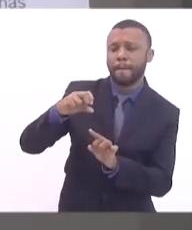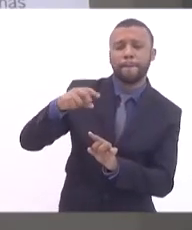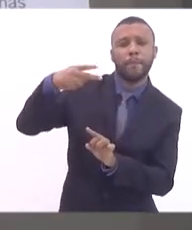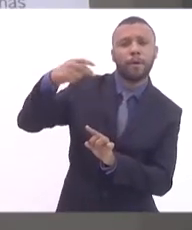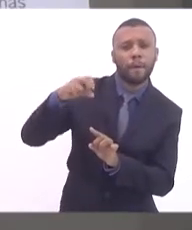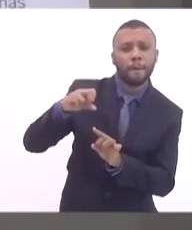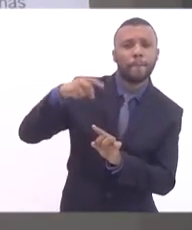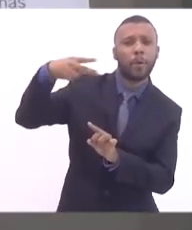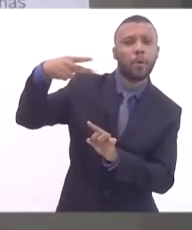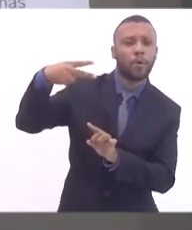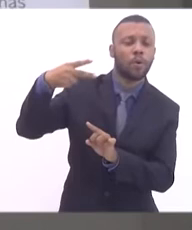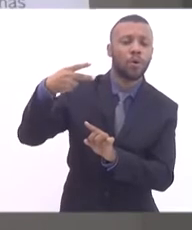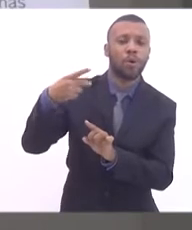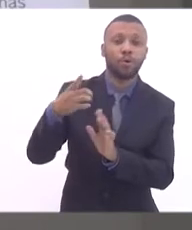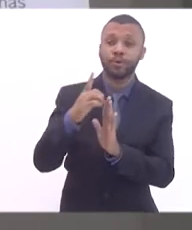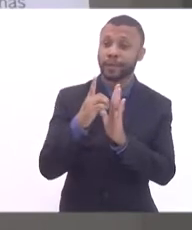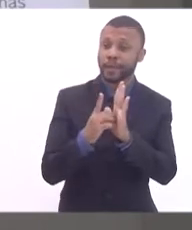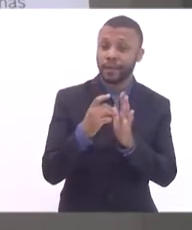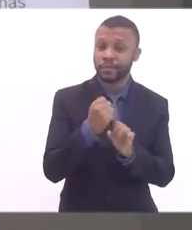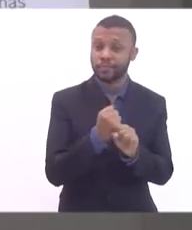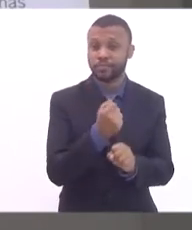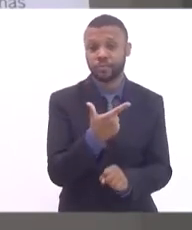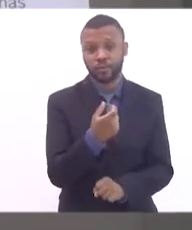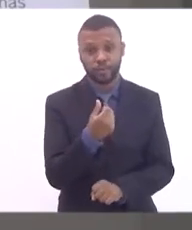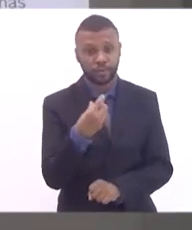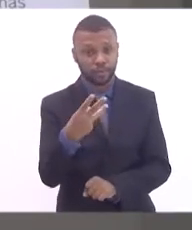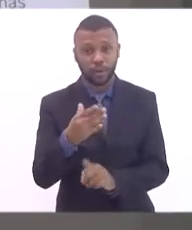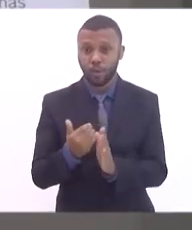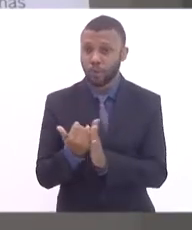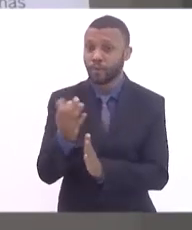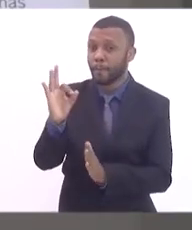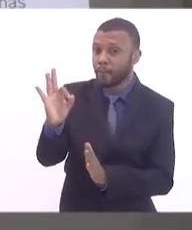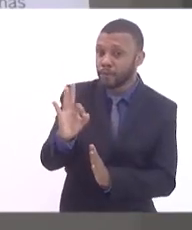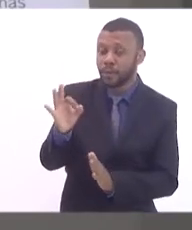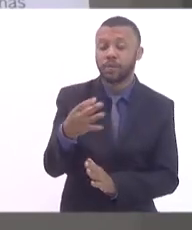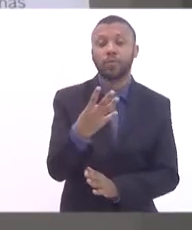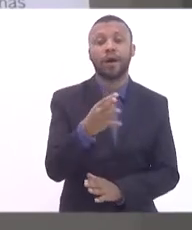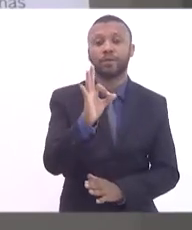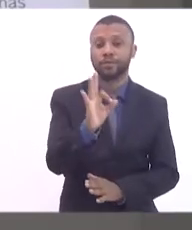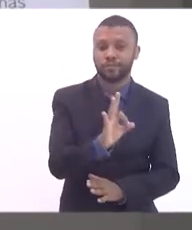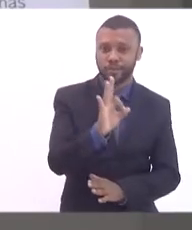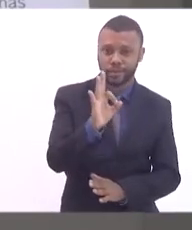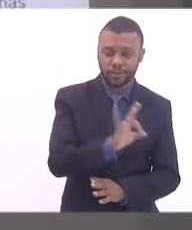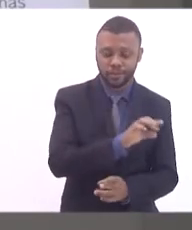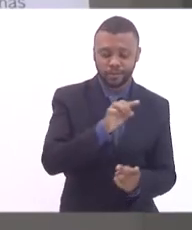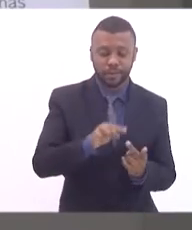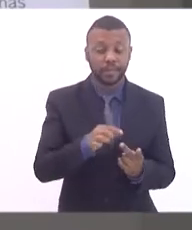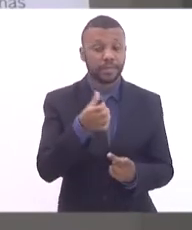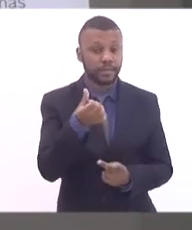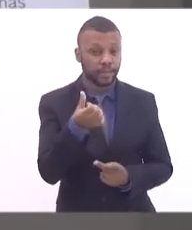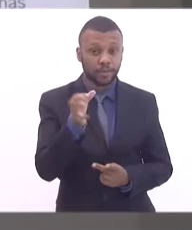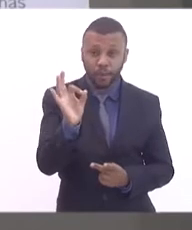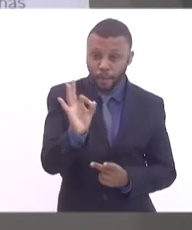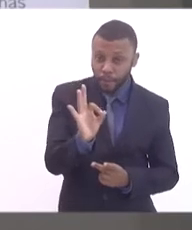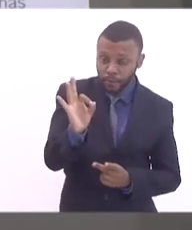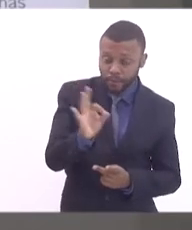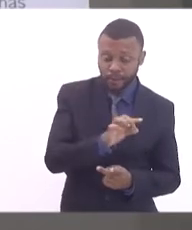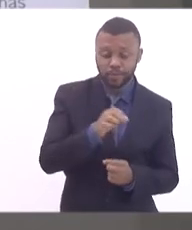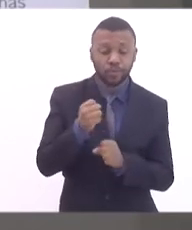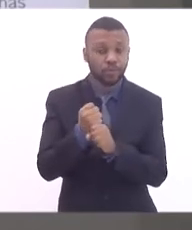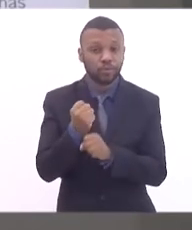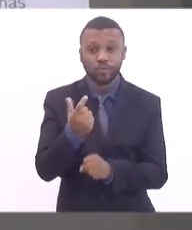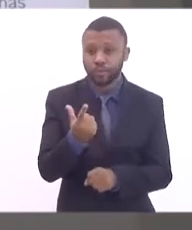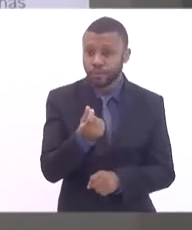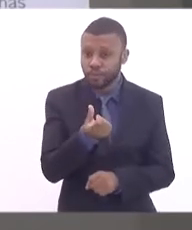decreto de 2013 ele começou como ali que eu pedir Quatro Por Cento e Seis por cento em 2016